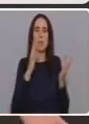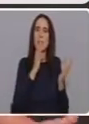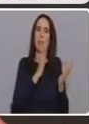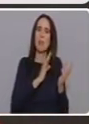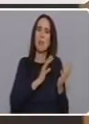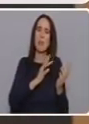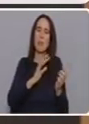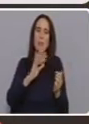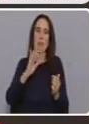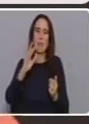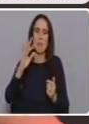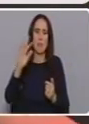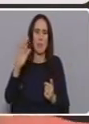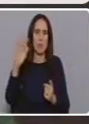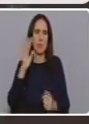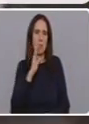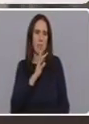desfolhada.